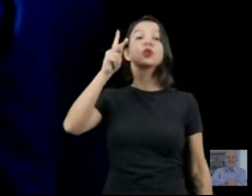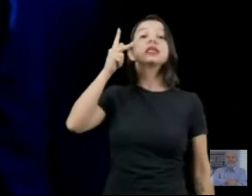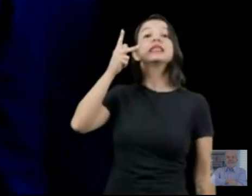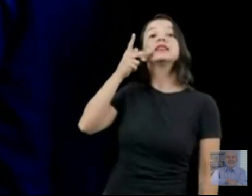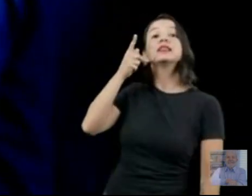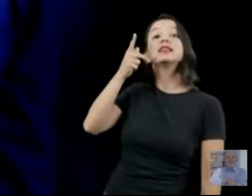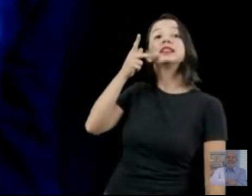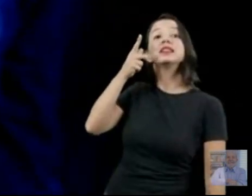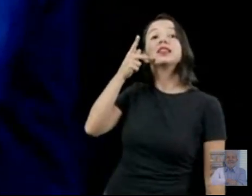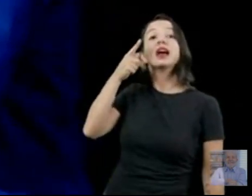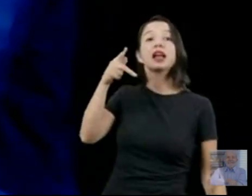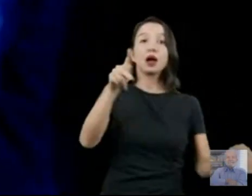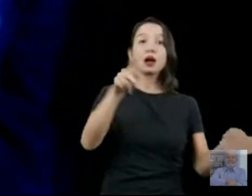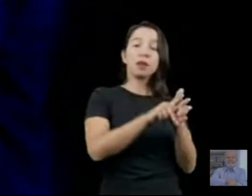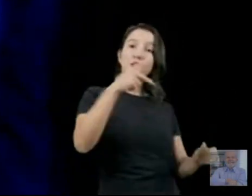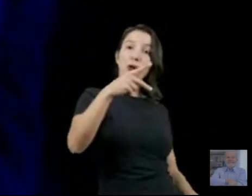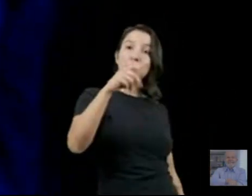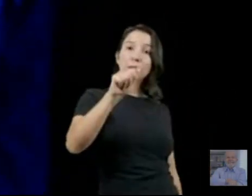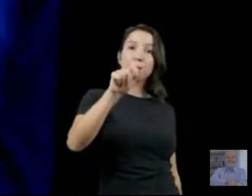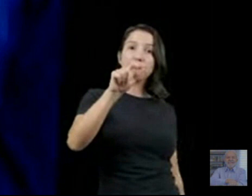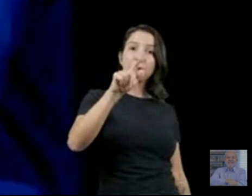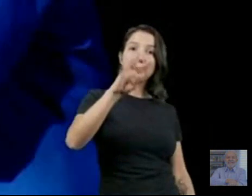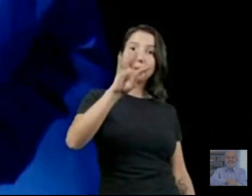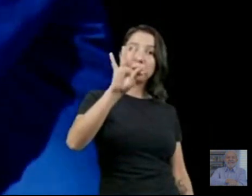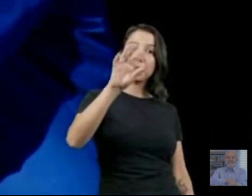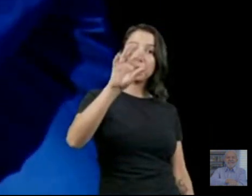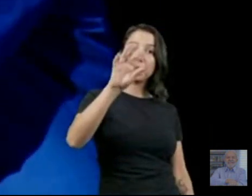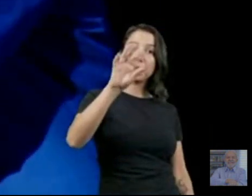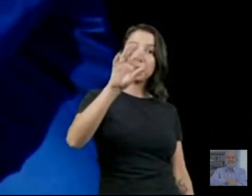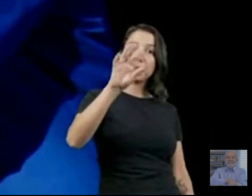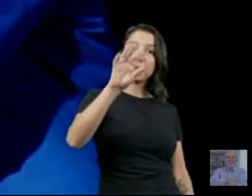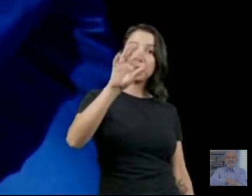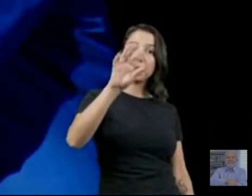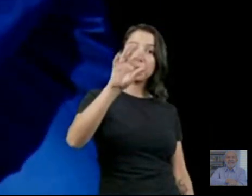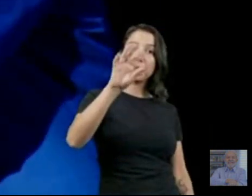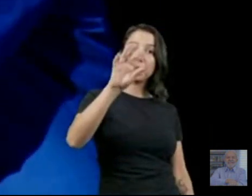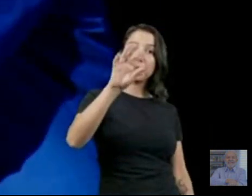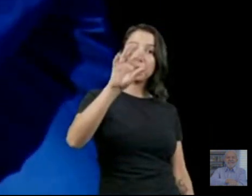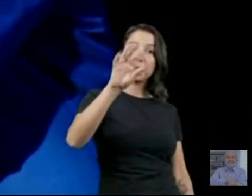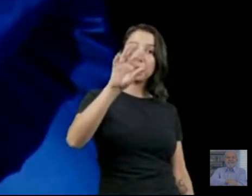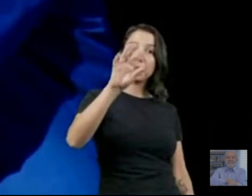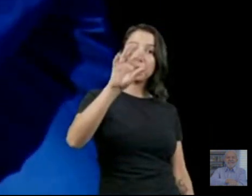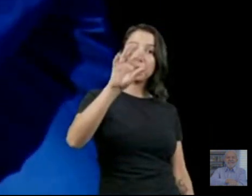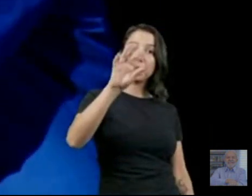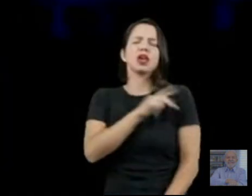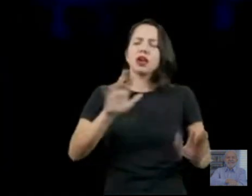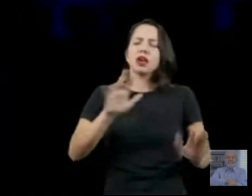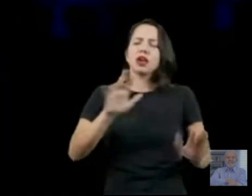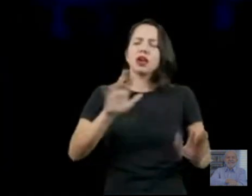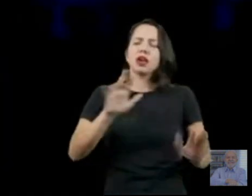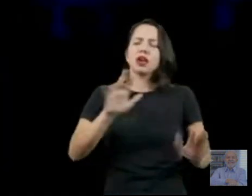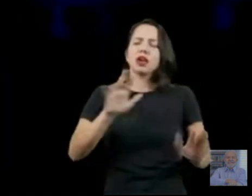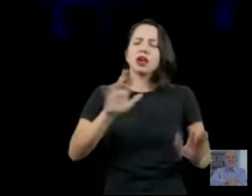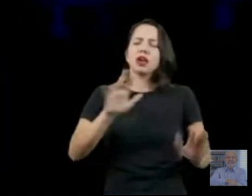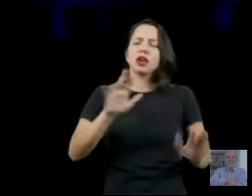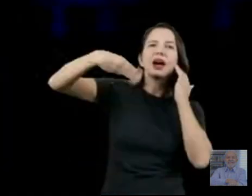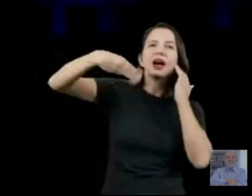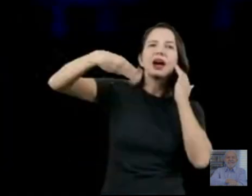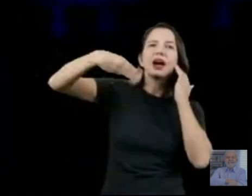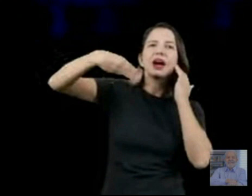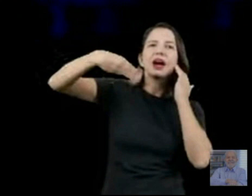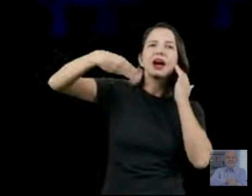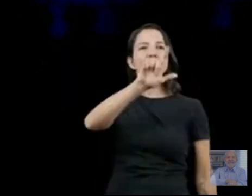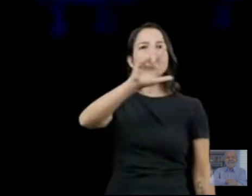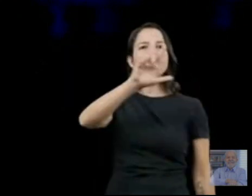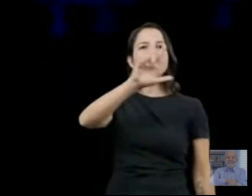Piauí, Torquato, viva, Maranhão, Vale e Goulart, e nas dunas de Cascudo, brilha